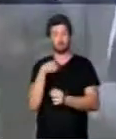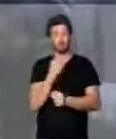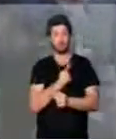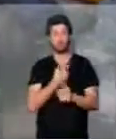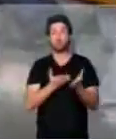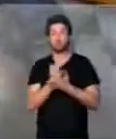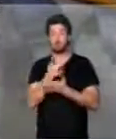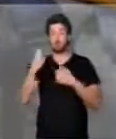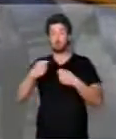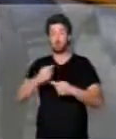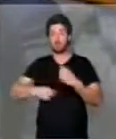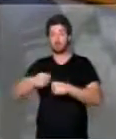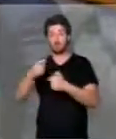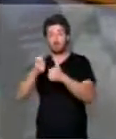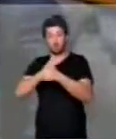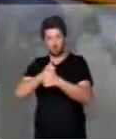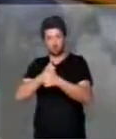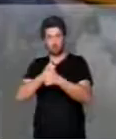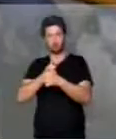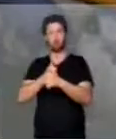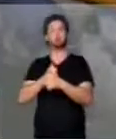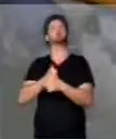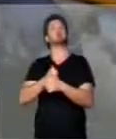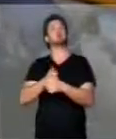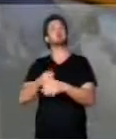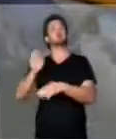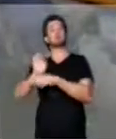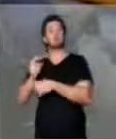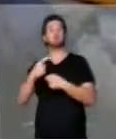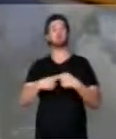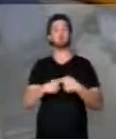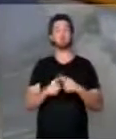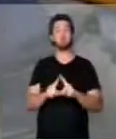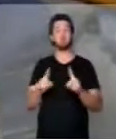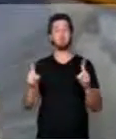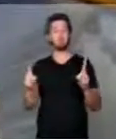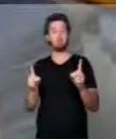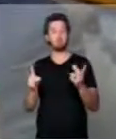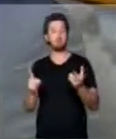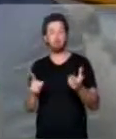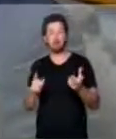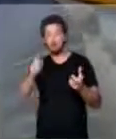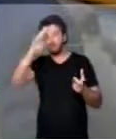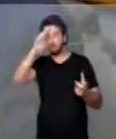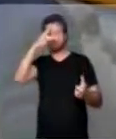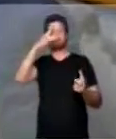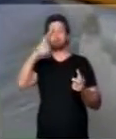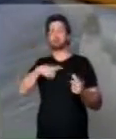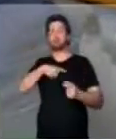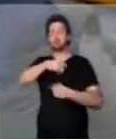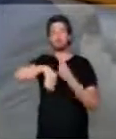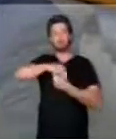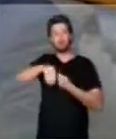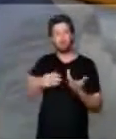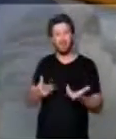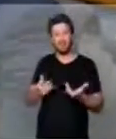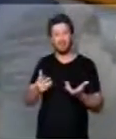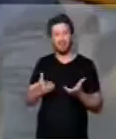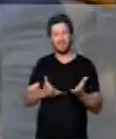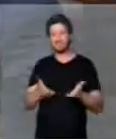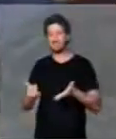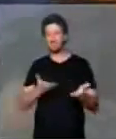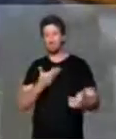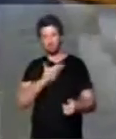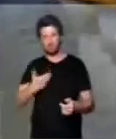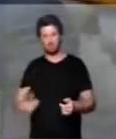sim aprovar a renegociação da dívida dos estados e dos municípios. Mas que era um grave equívoco misturar as questões dos